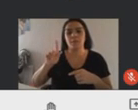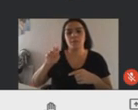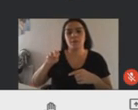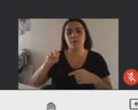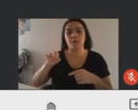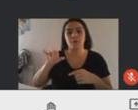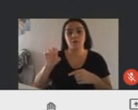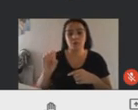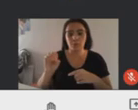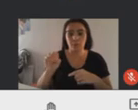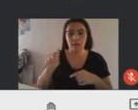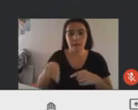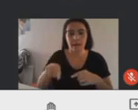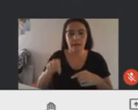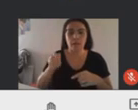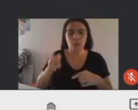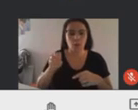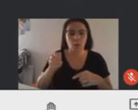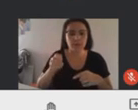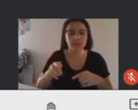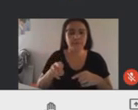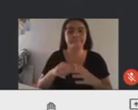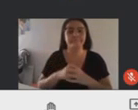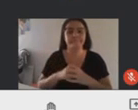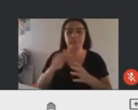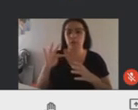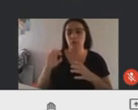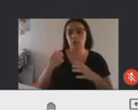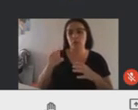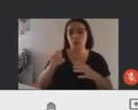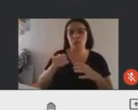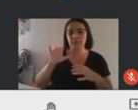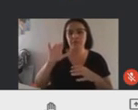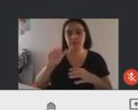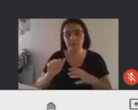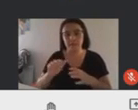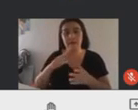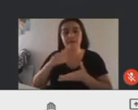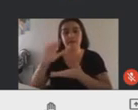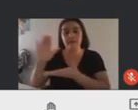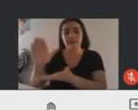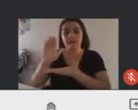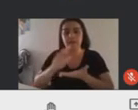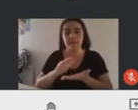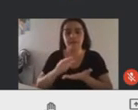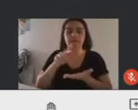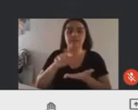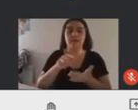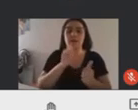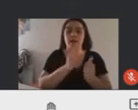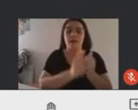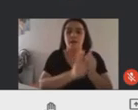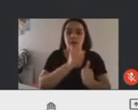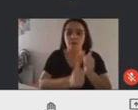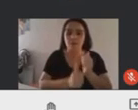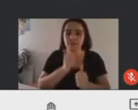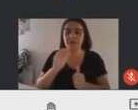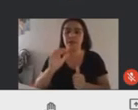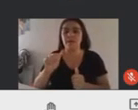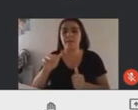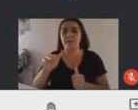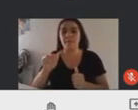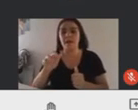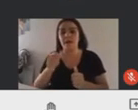aí nós estamos fazendo análise em amostras de camarão e arroz. E esse trabalho é em parceria com a Embrapa